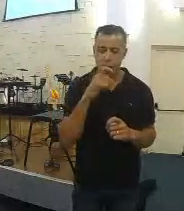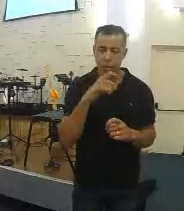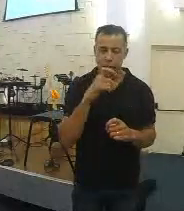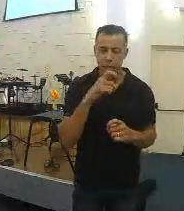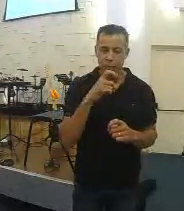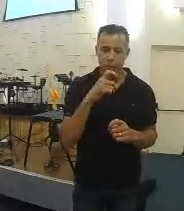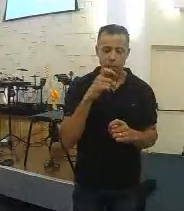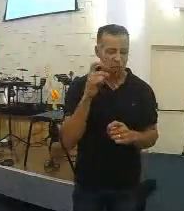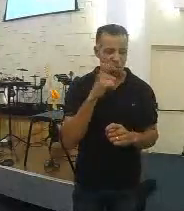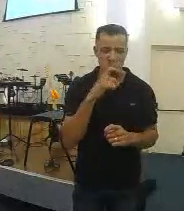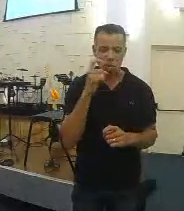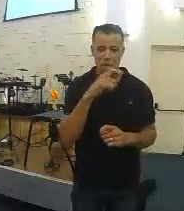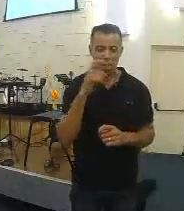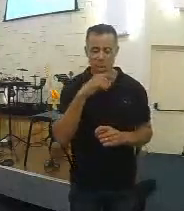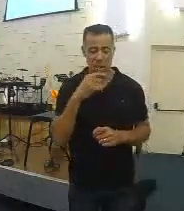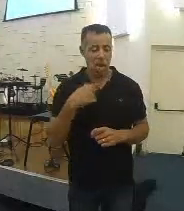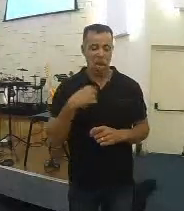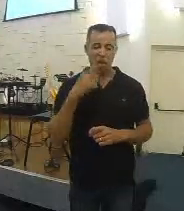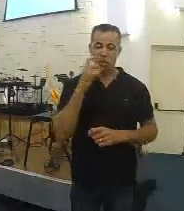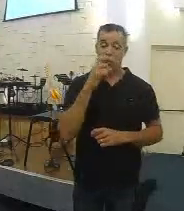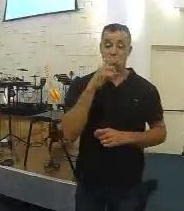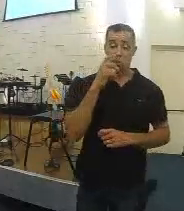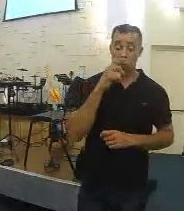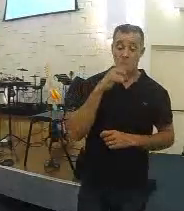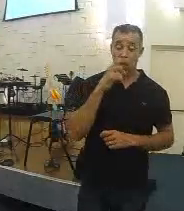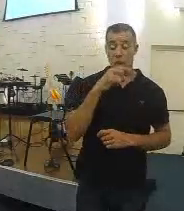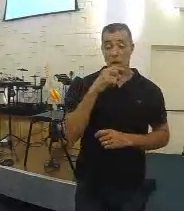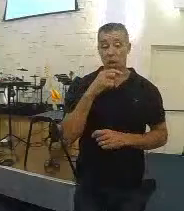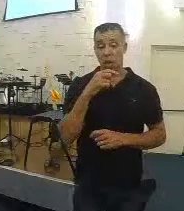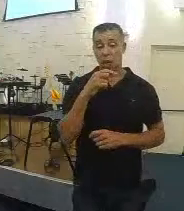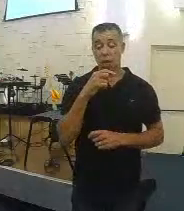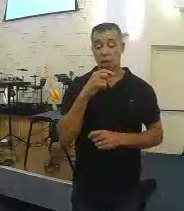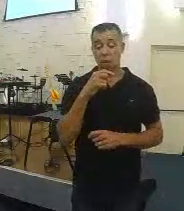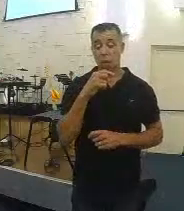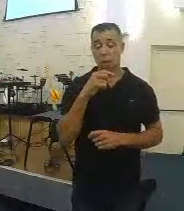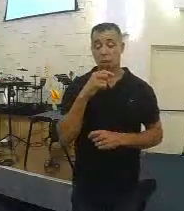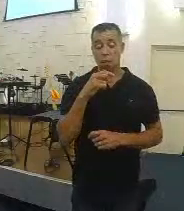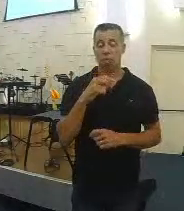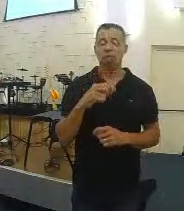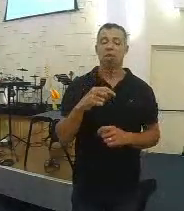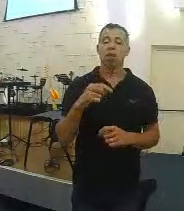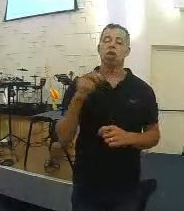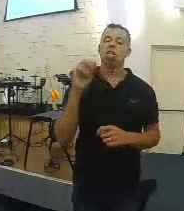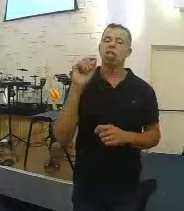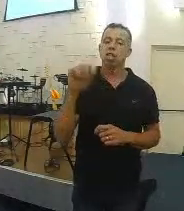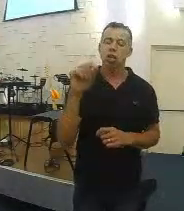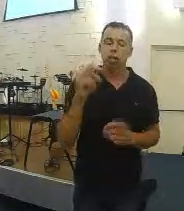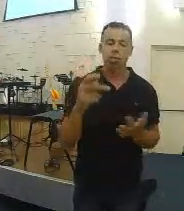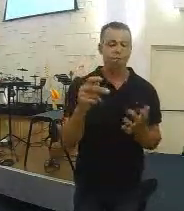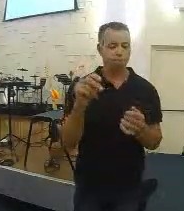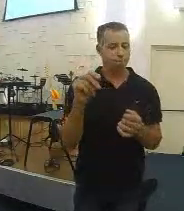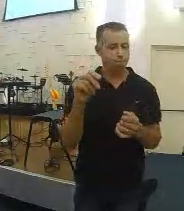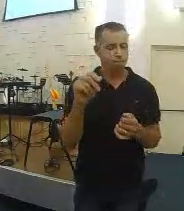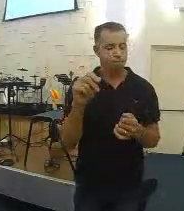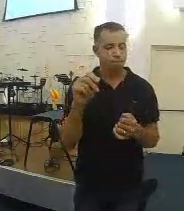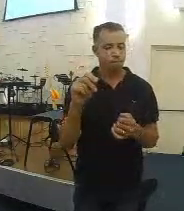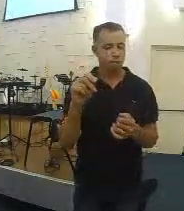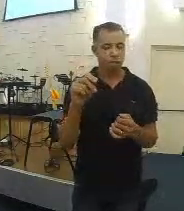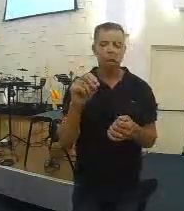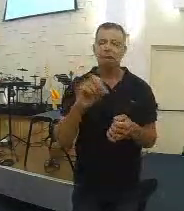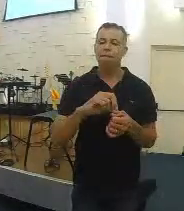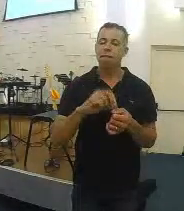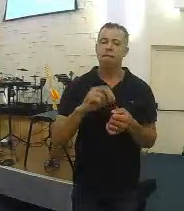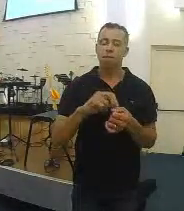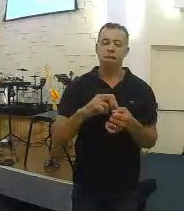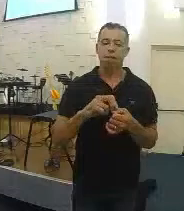tão profissional que nem parecem que estão mentindo. E o que nós faremos, irmãos? Nós colocaremos a nossa